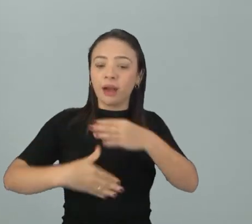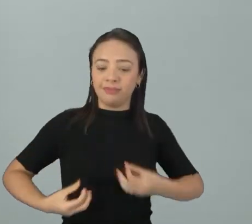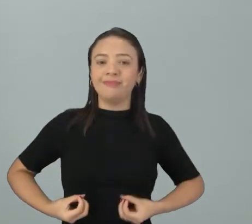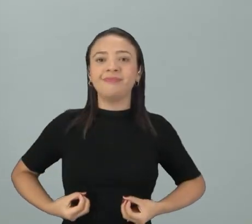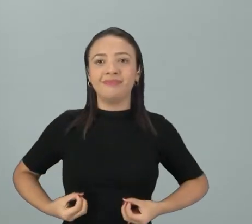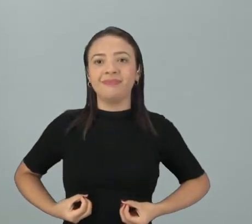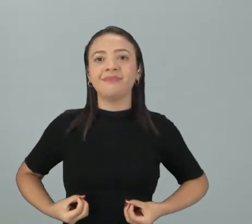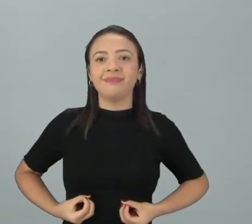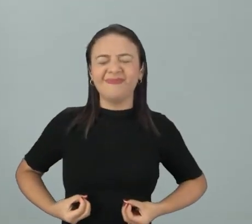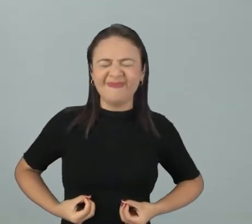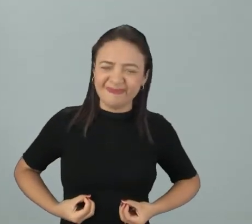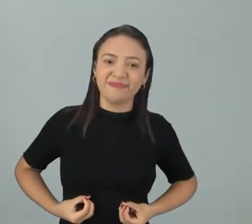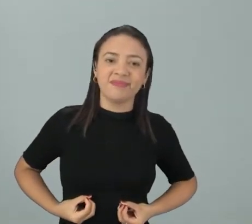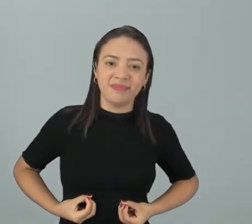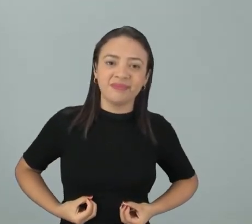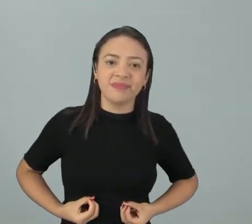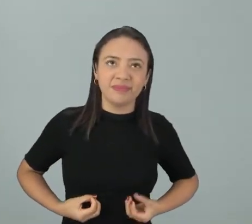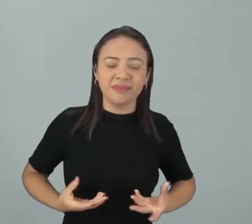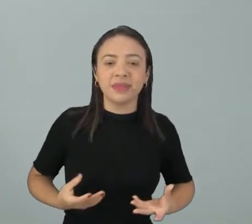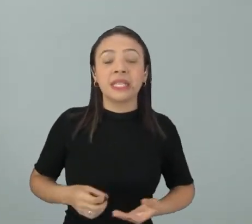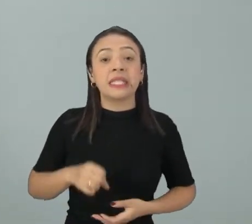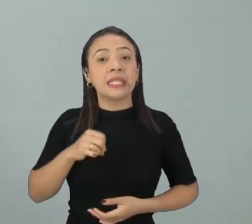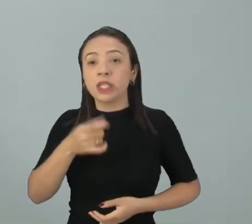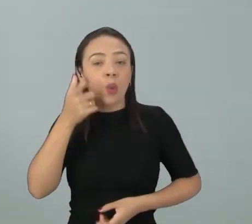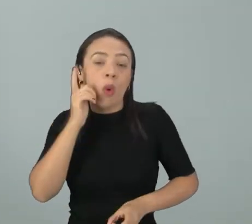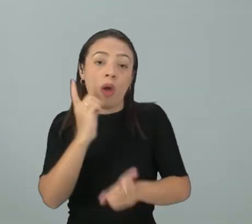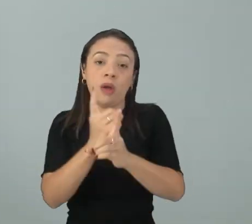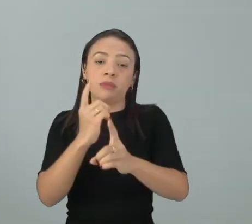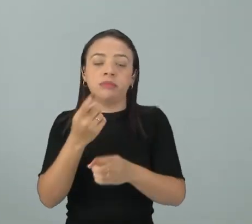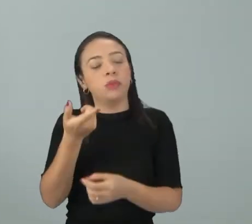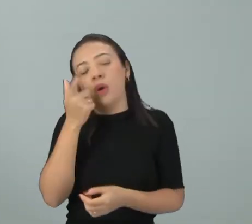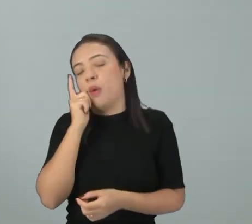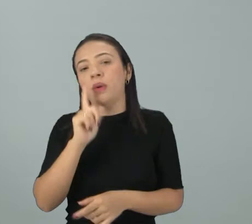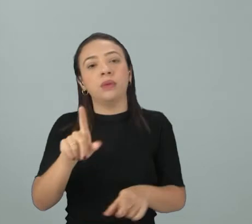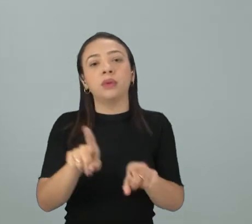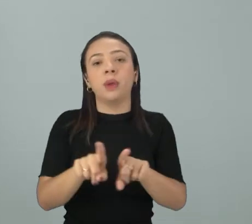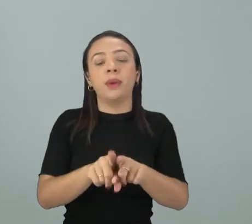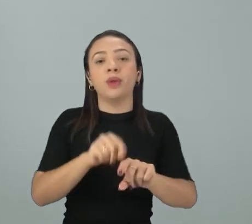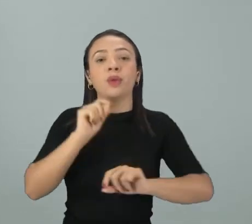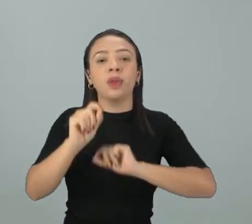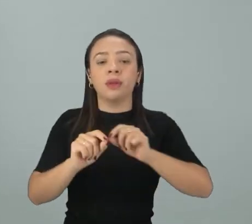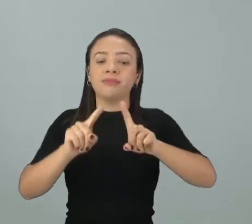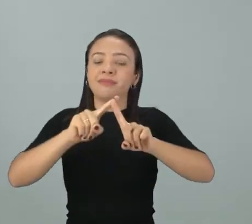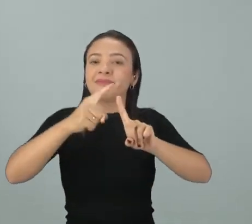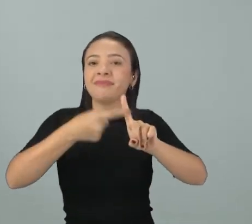esse encontro não vai acontecer, né? Se esse encontro não acontecer, não tem fecundação, não